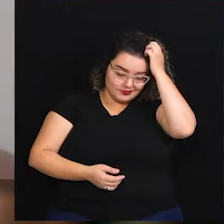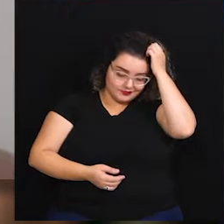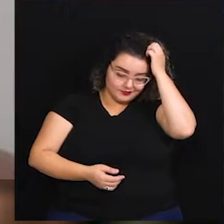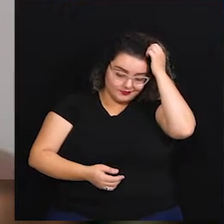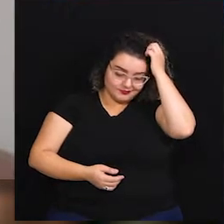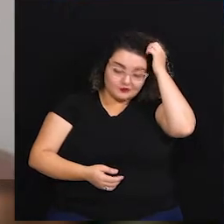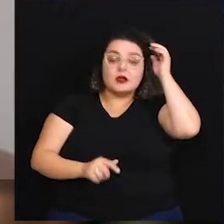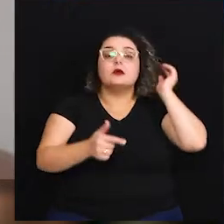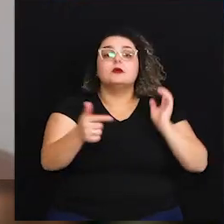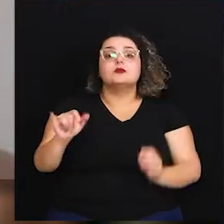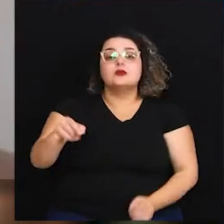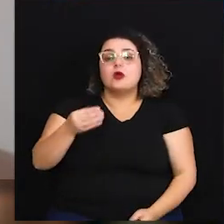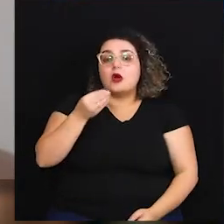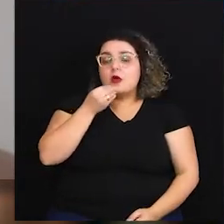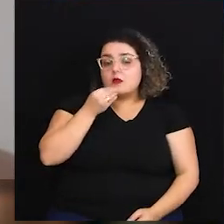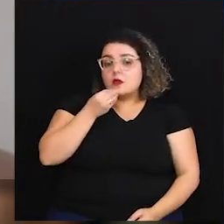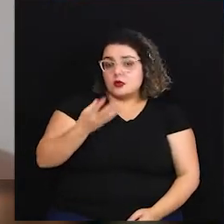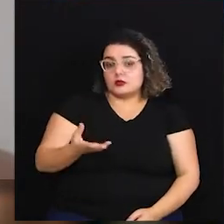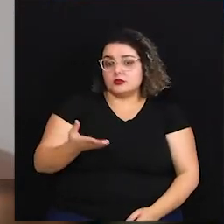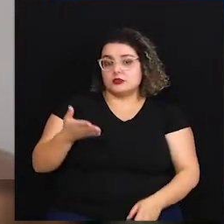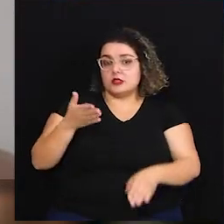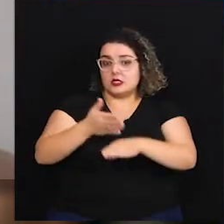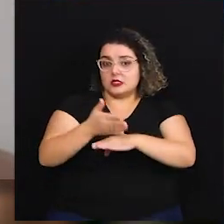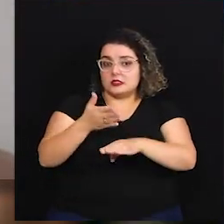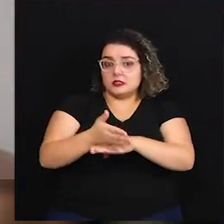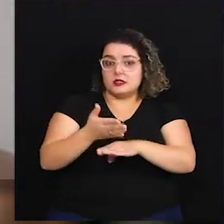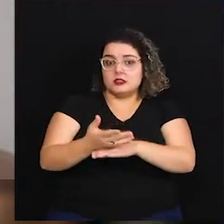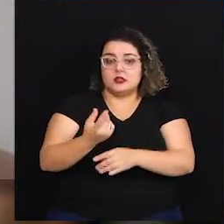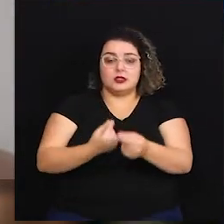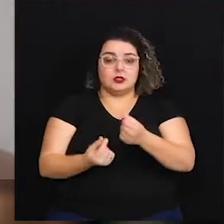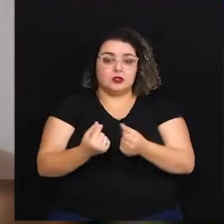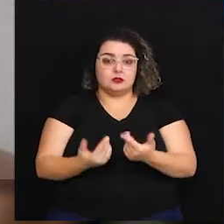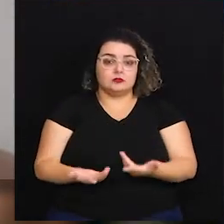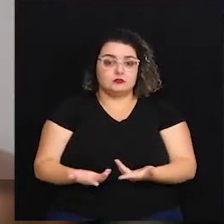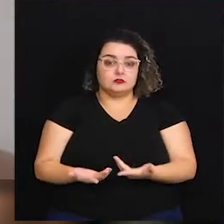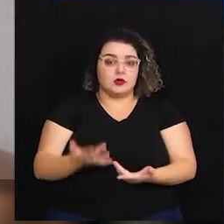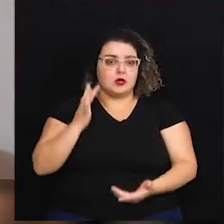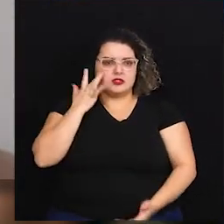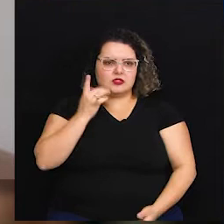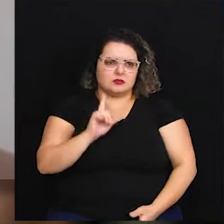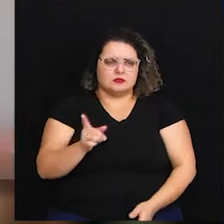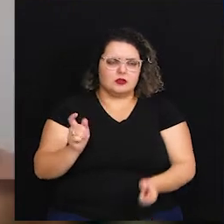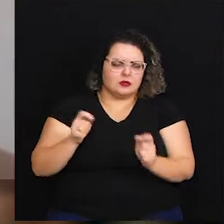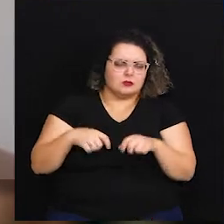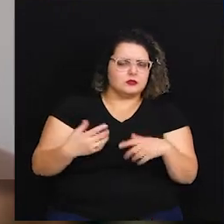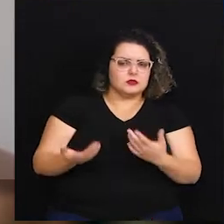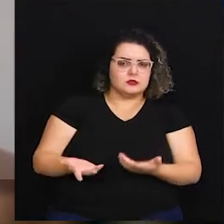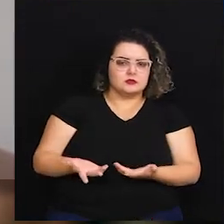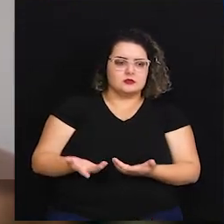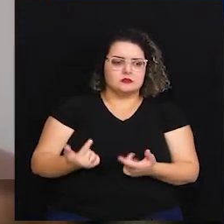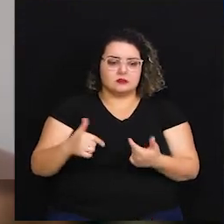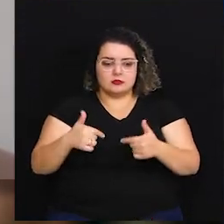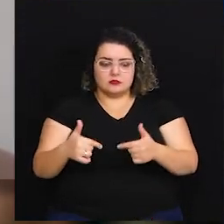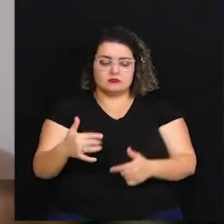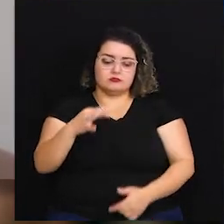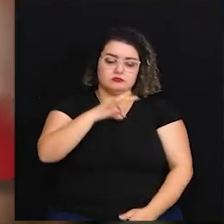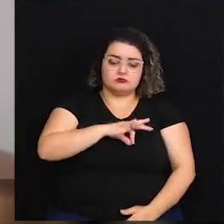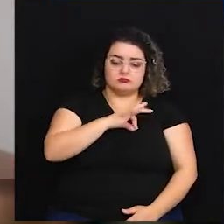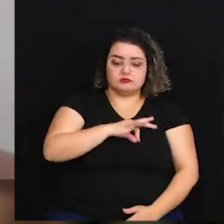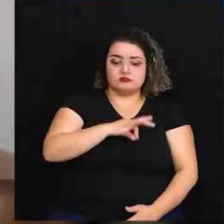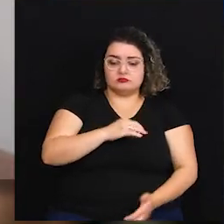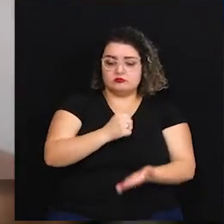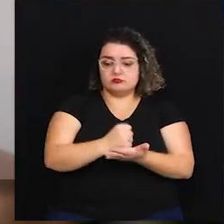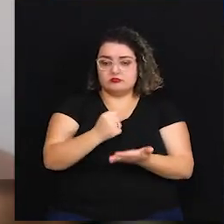ter tido oportunidade de ter acesso nessa parte financeira, eu nunca achei que seria possível. Então, eu tenho que trabalhar, ter o meu salário para